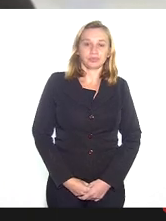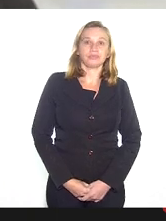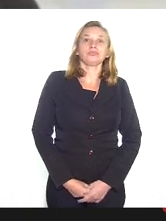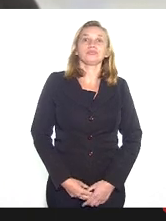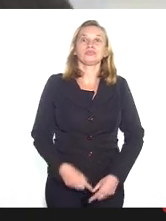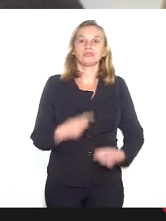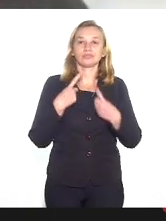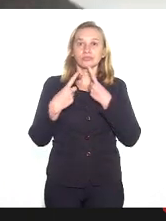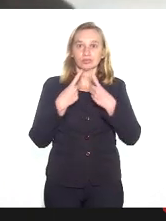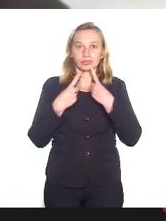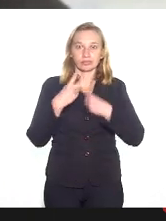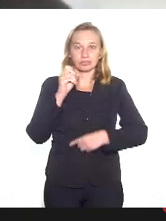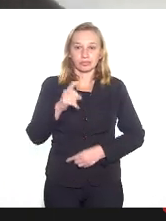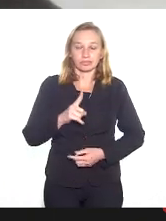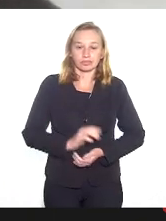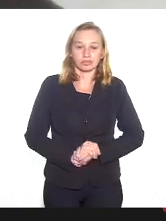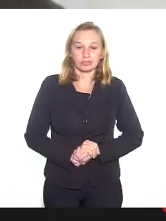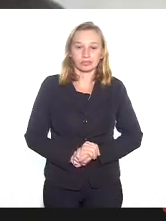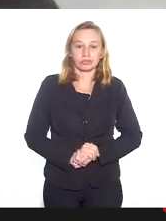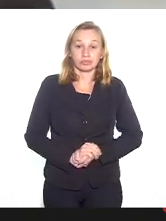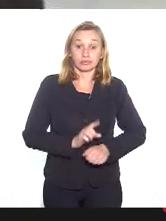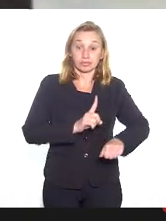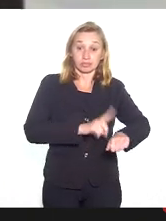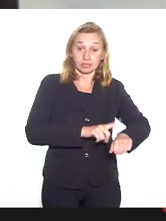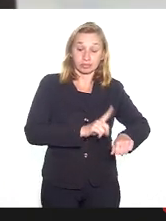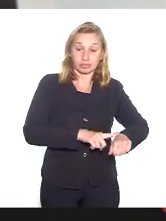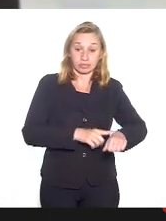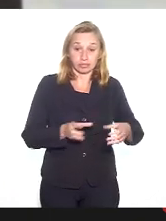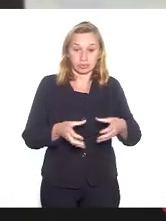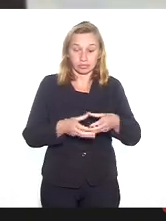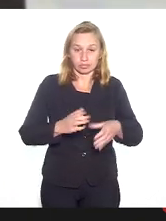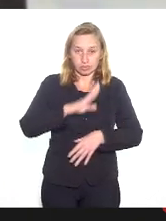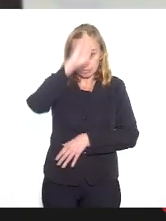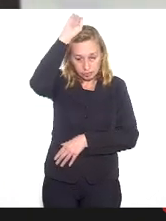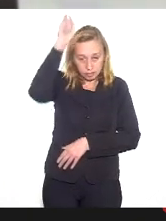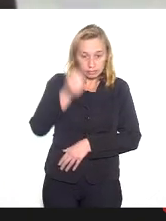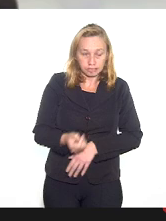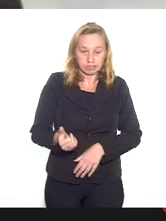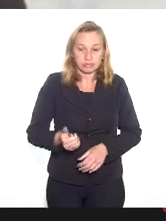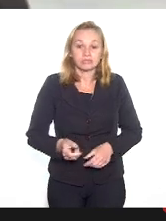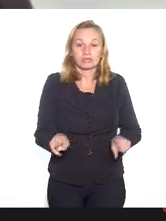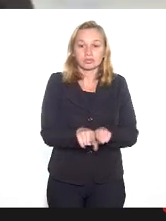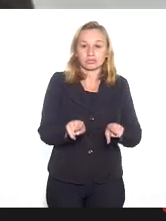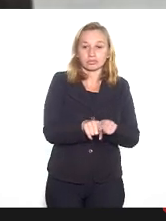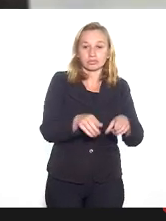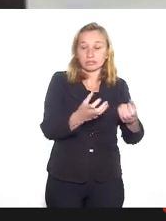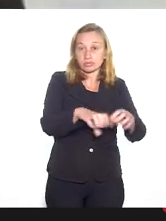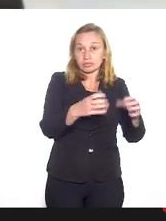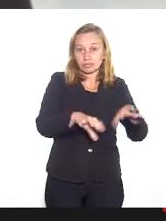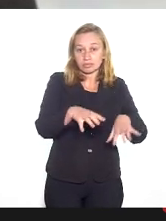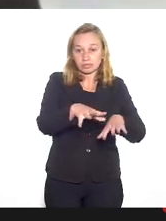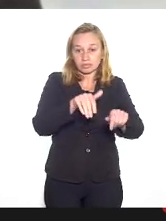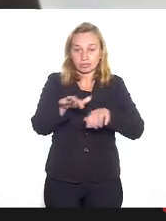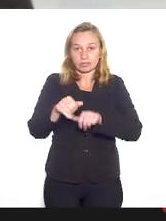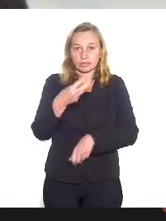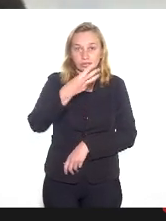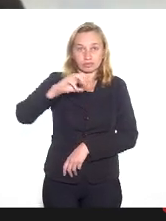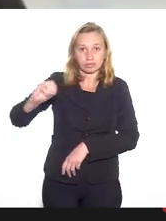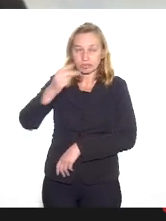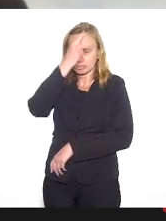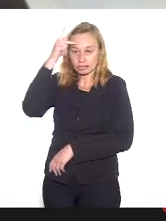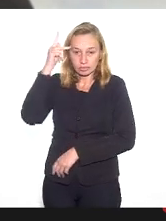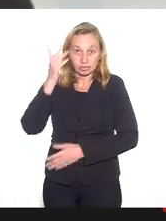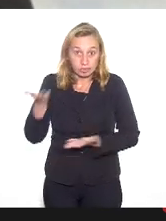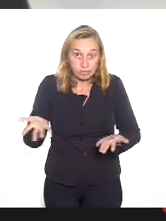discussão, que é o bombeiro temporário e que é também esse concurso, esse chamamento de 300 pessoas, que não precisa ser expert do Corpo